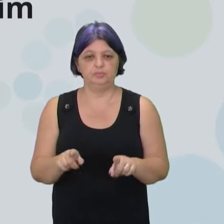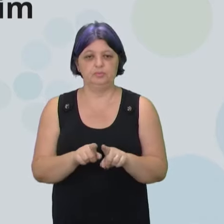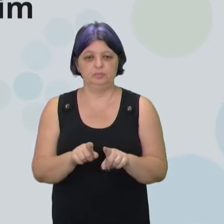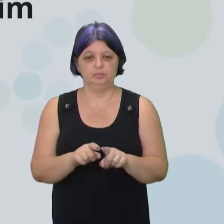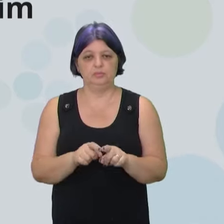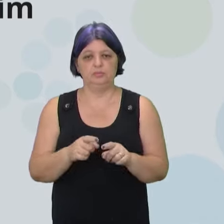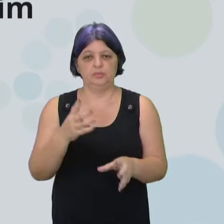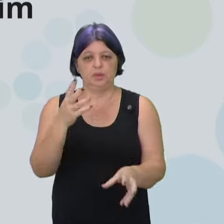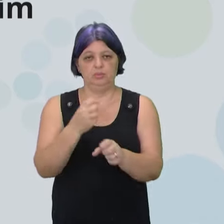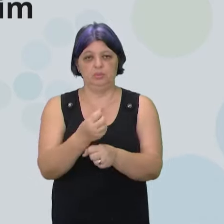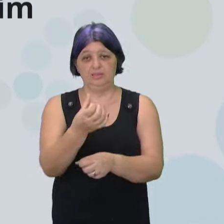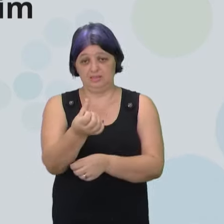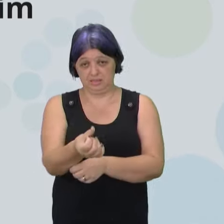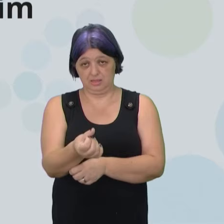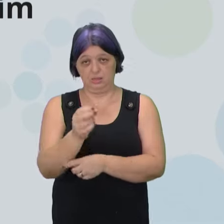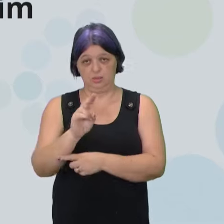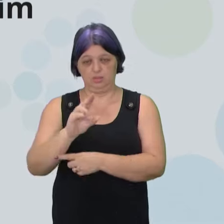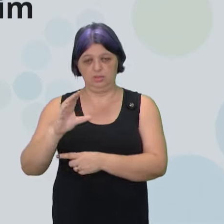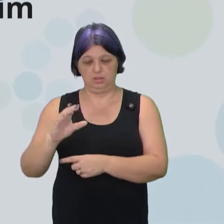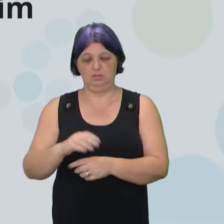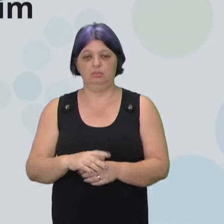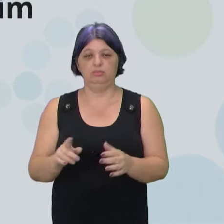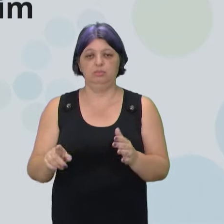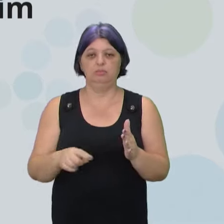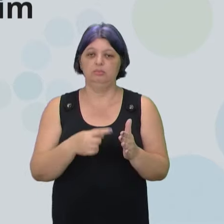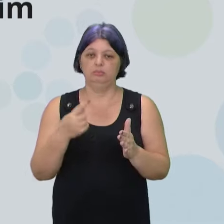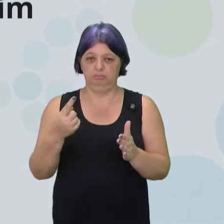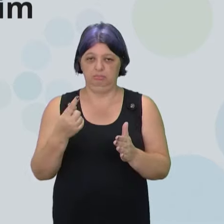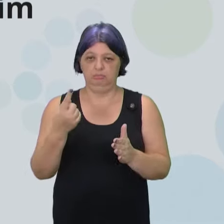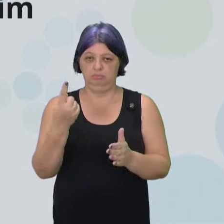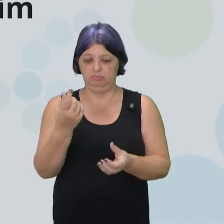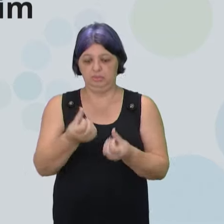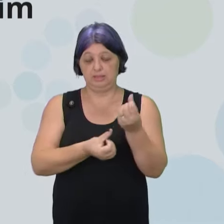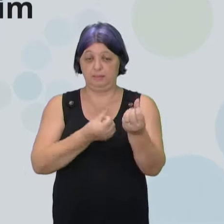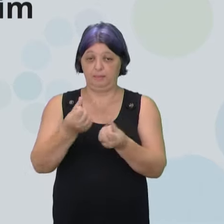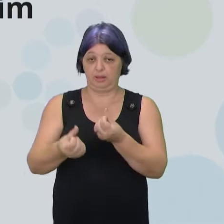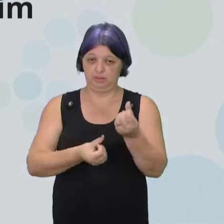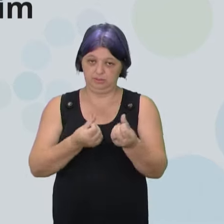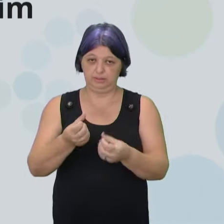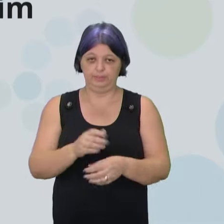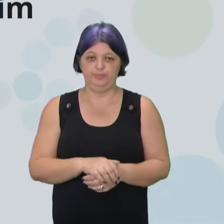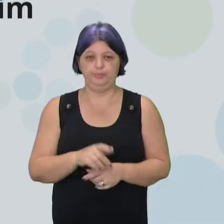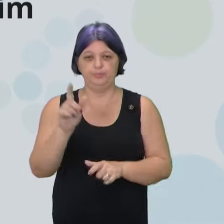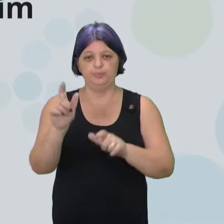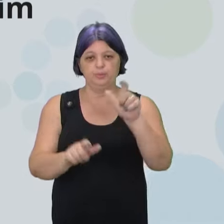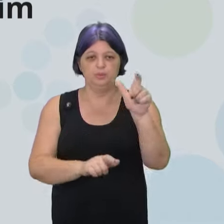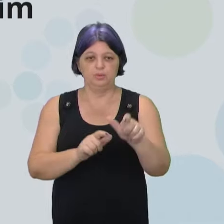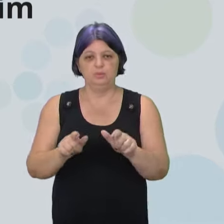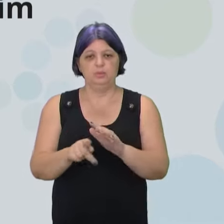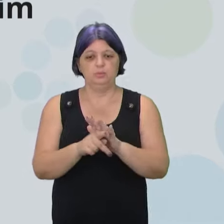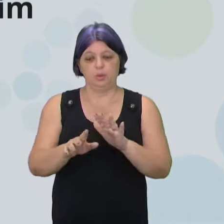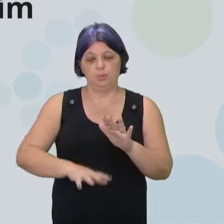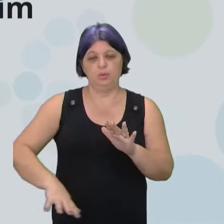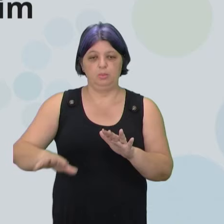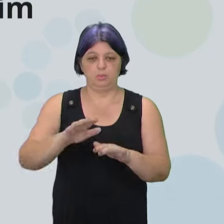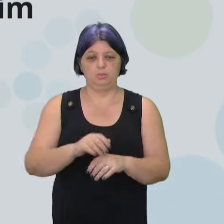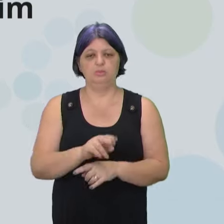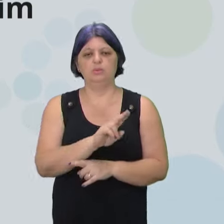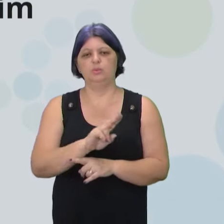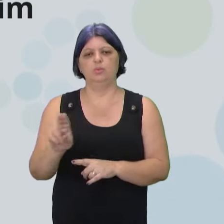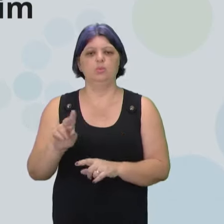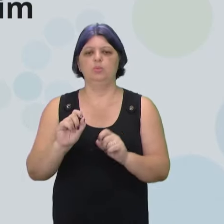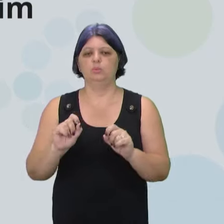6 unidades curriculares, nós estamos na primeira aí, que vai durar um semestre, né? Chama-se o indivíduo e o ambiente. Veja o nome, né? O